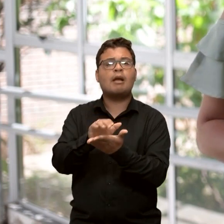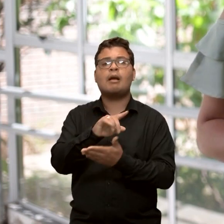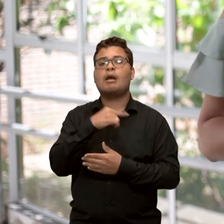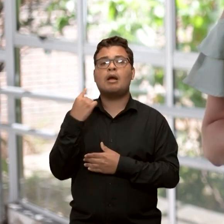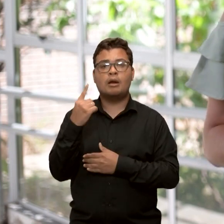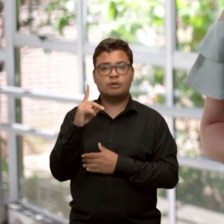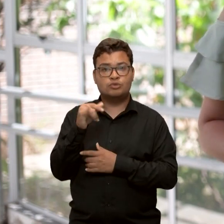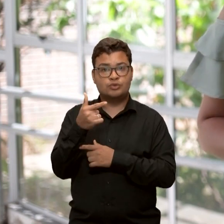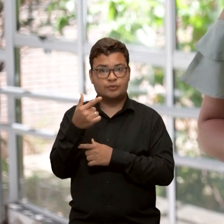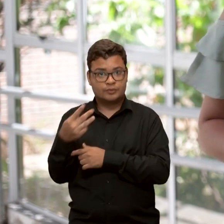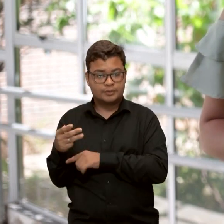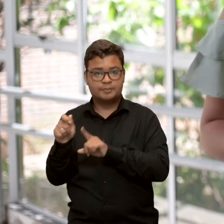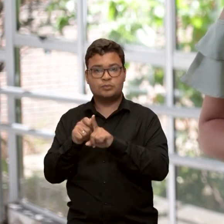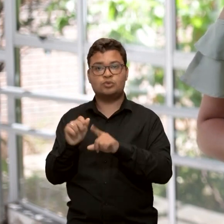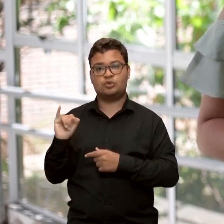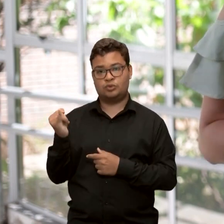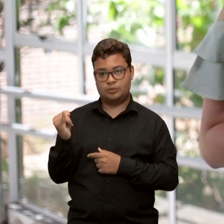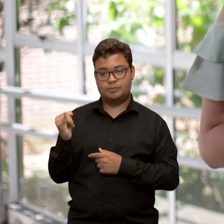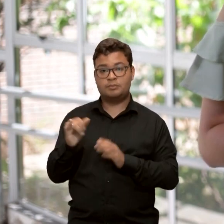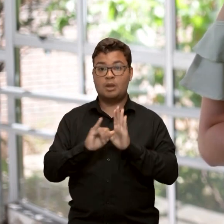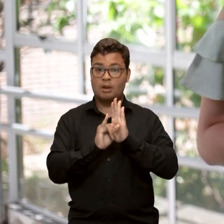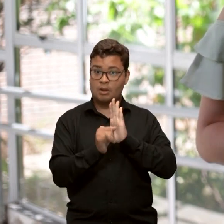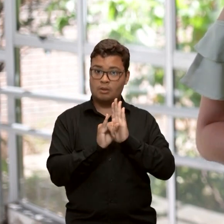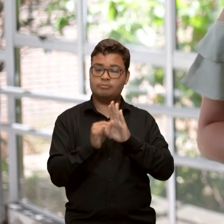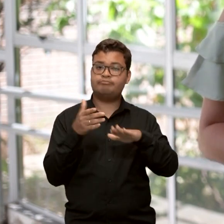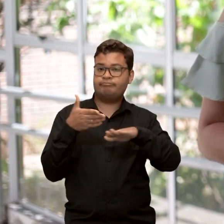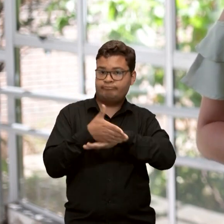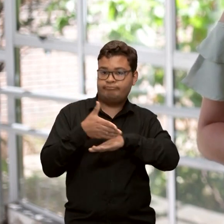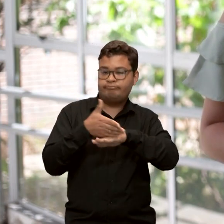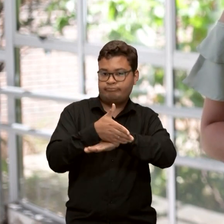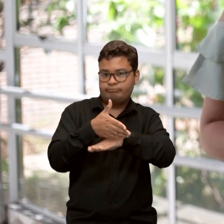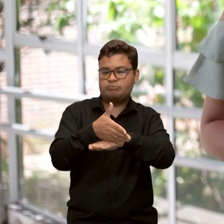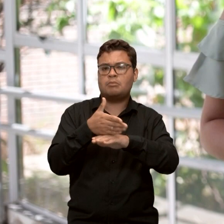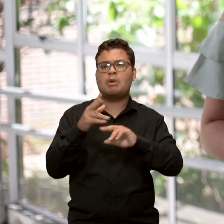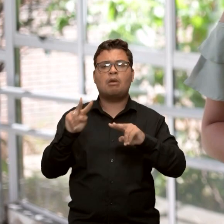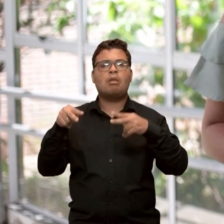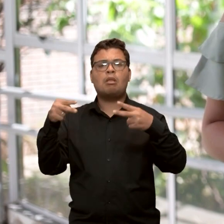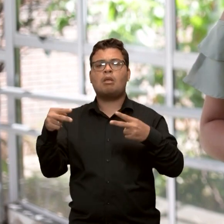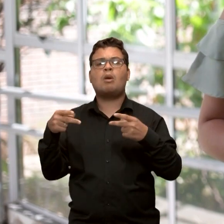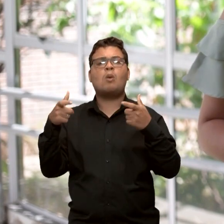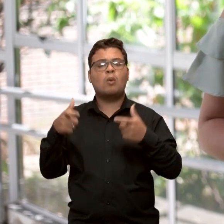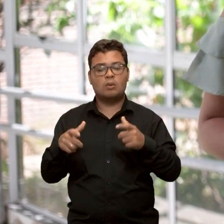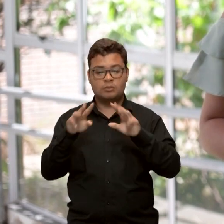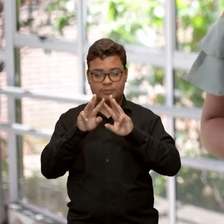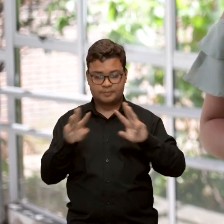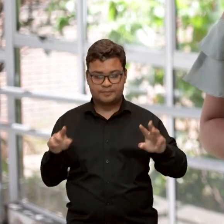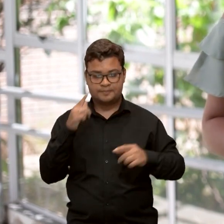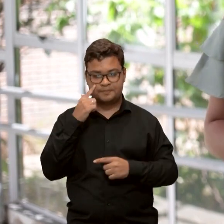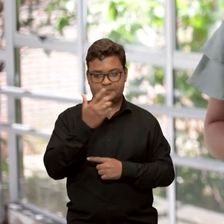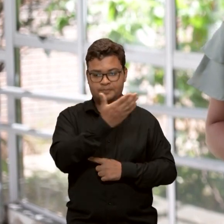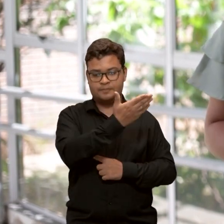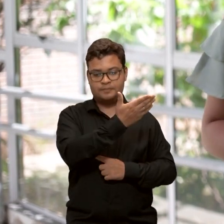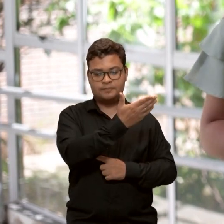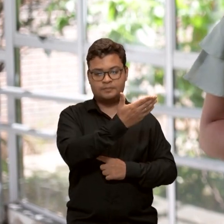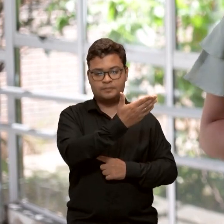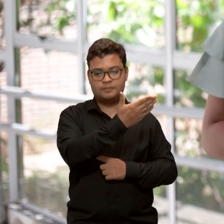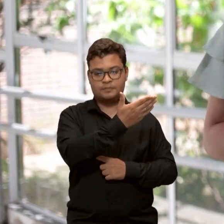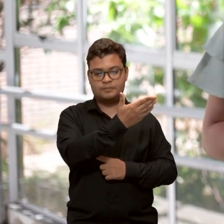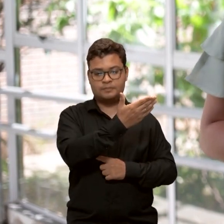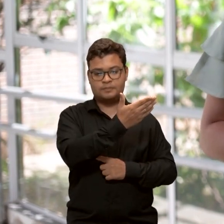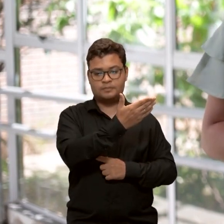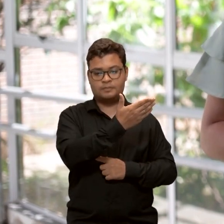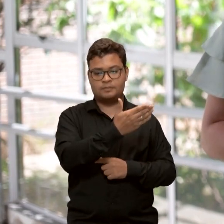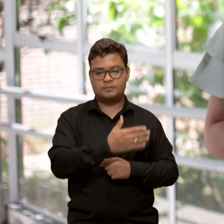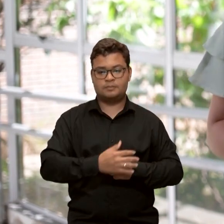para mestrado e doutorado em agronegócio. São ofertadas 8 vagas para mestrado e 4 vagas para